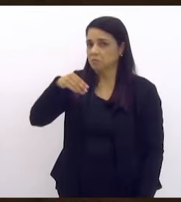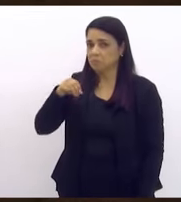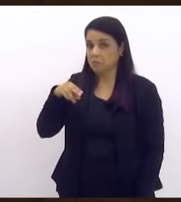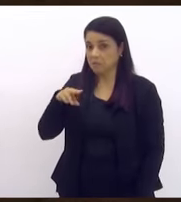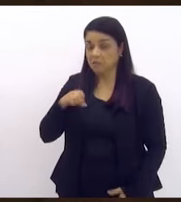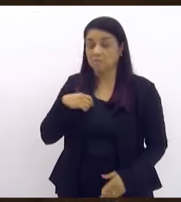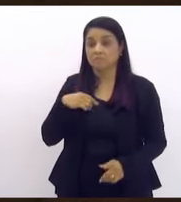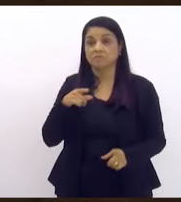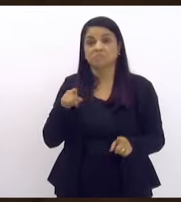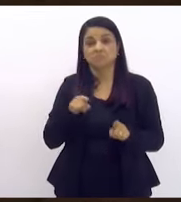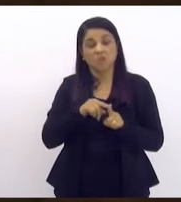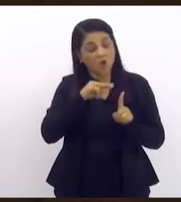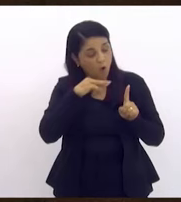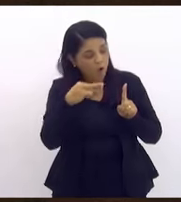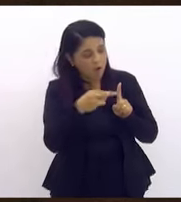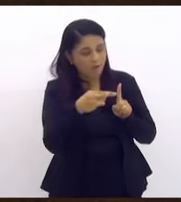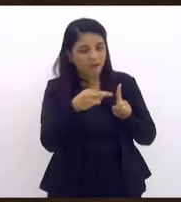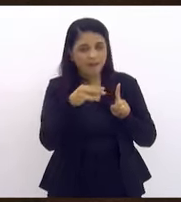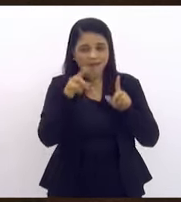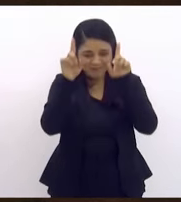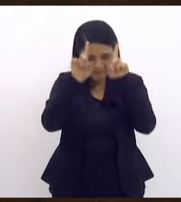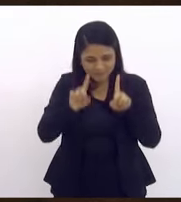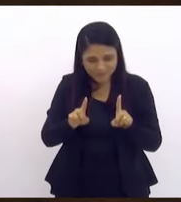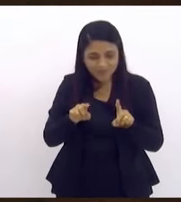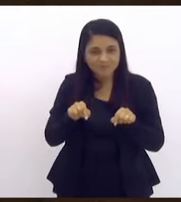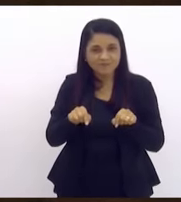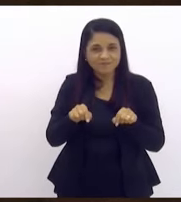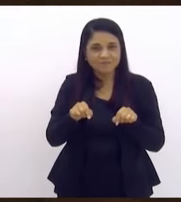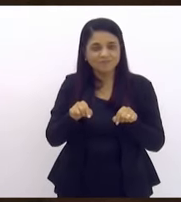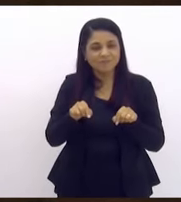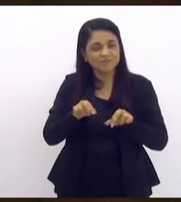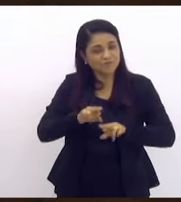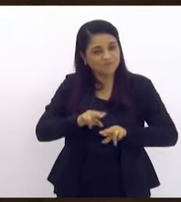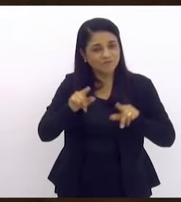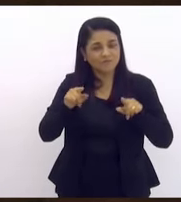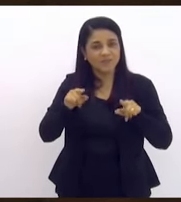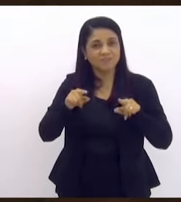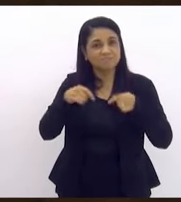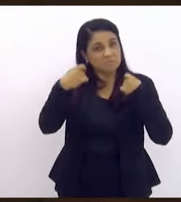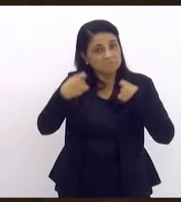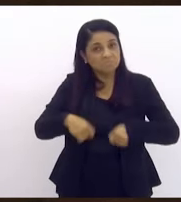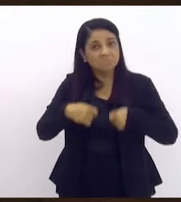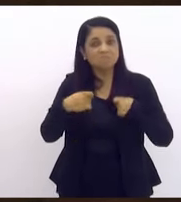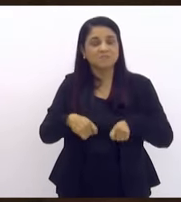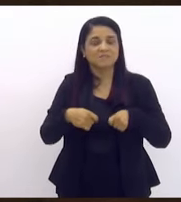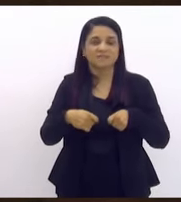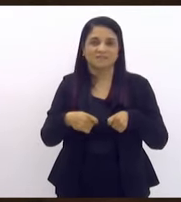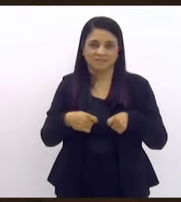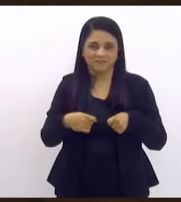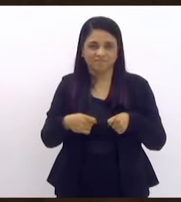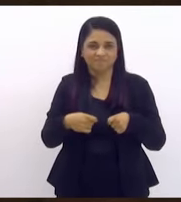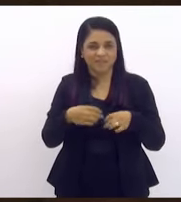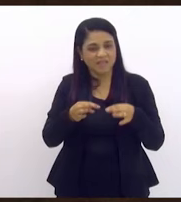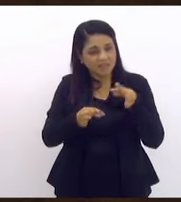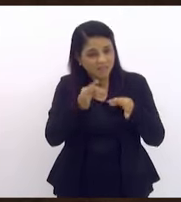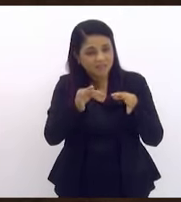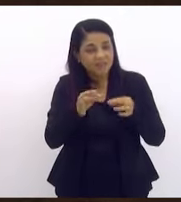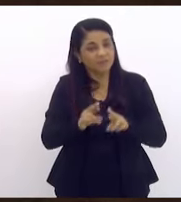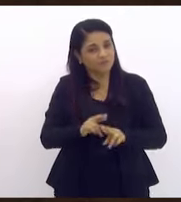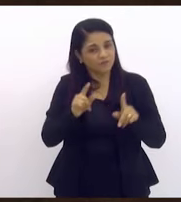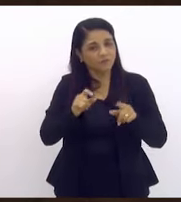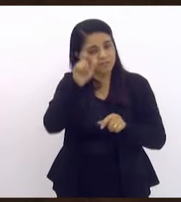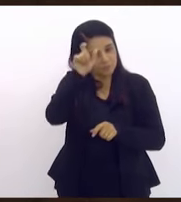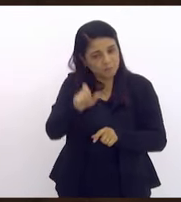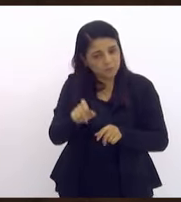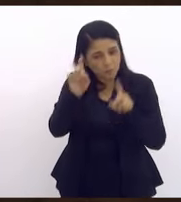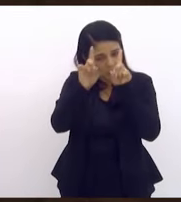olhar a diferença com a da forma que ela precisa ser olhada, não é? É tratar diferente aquele que, de